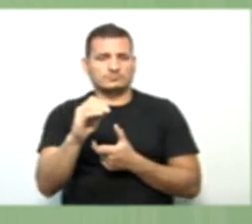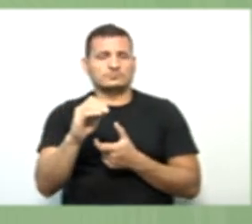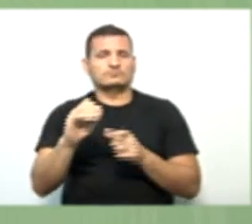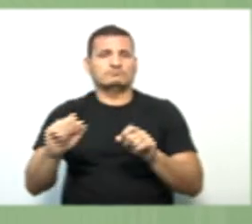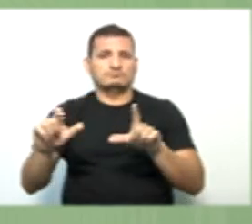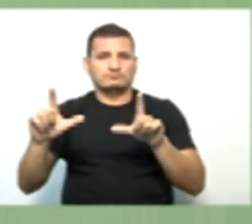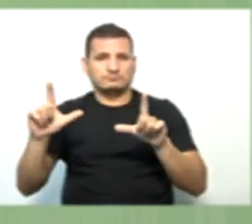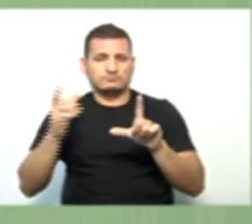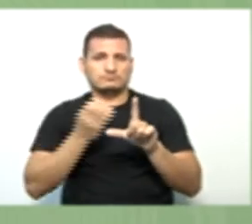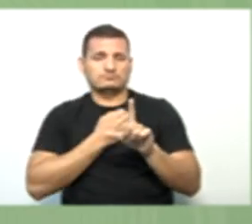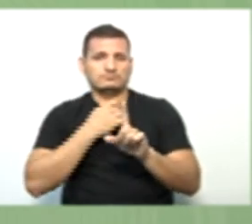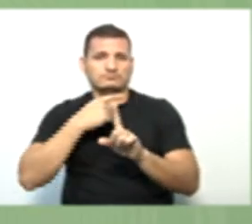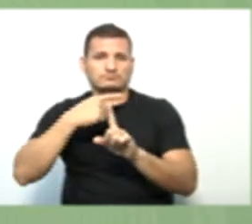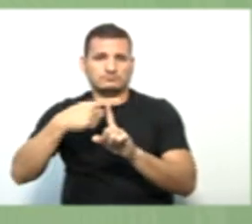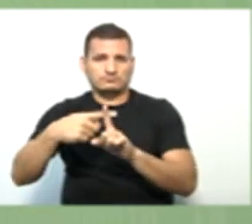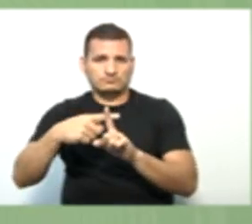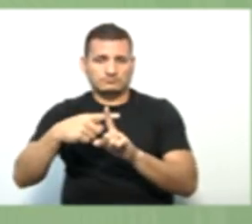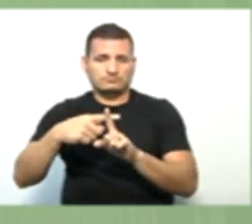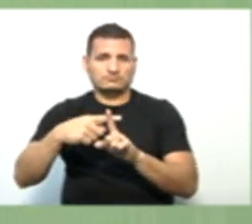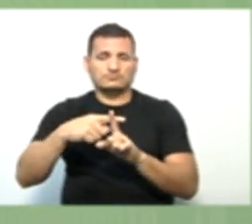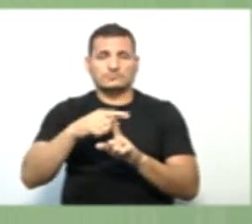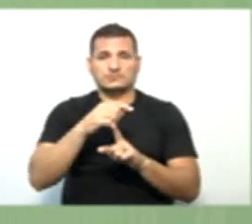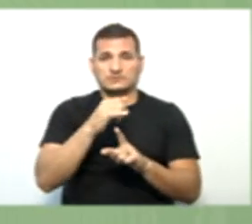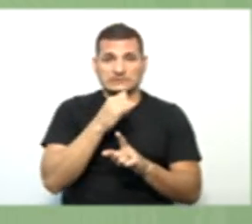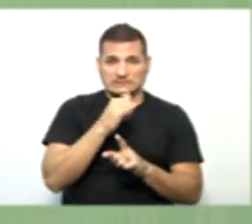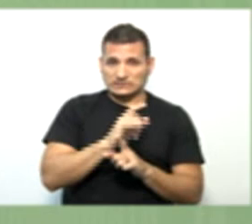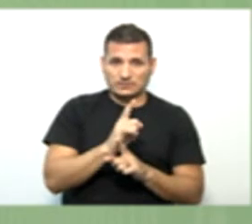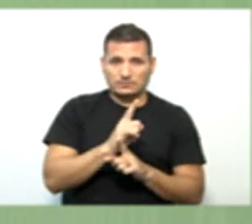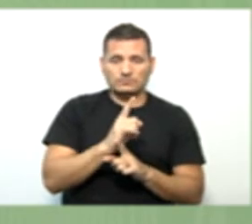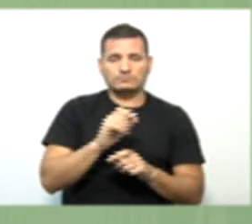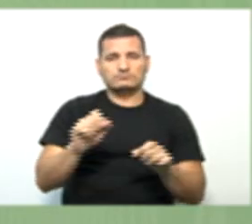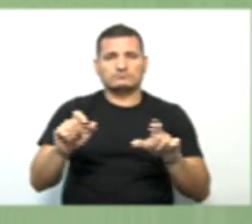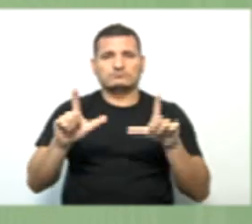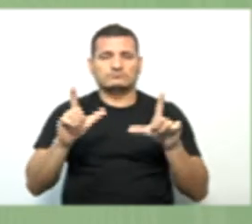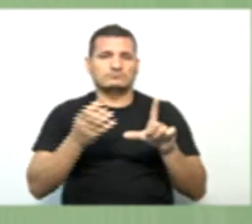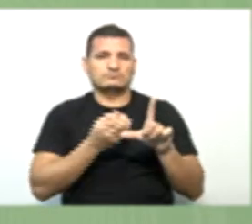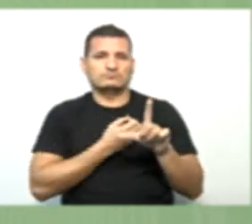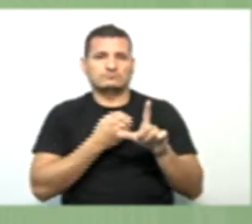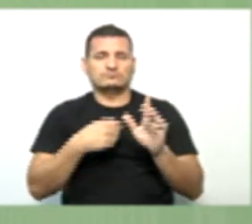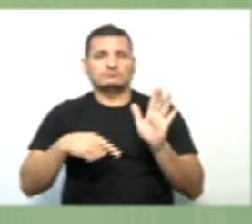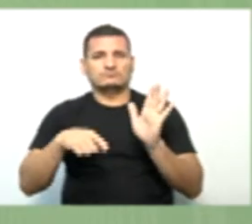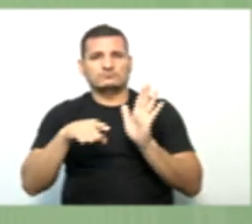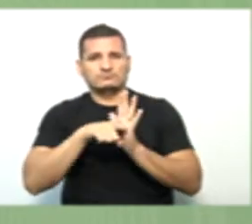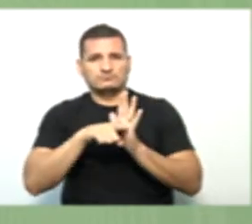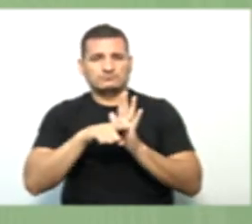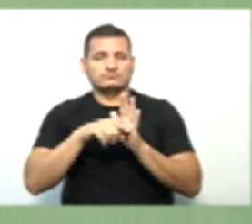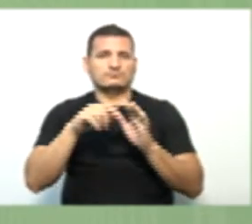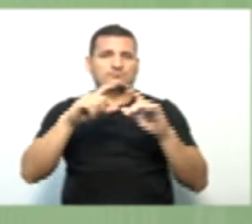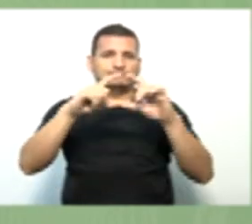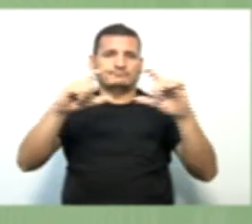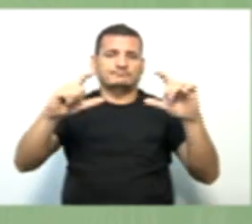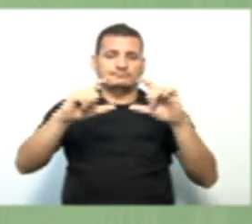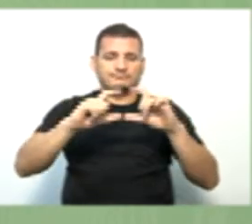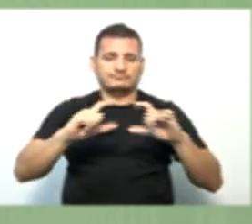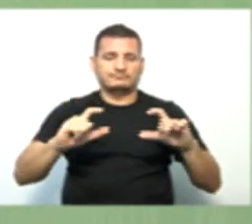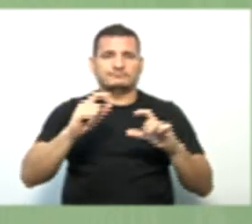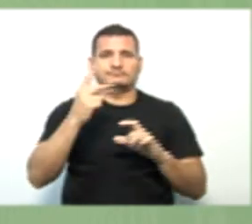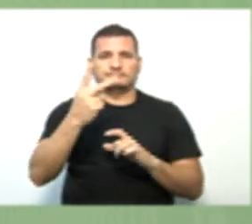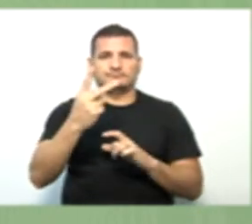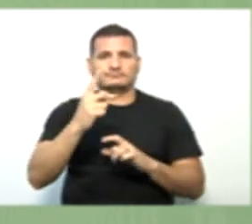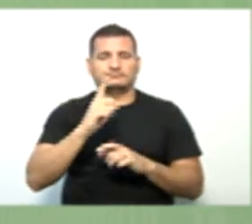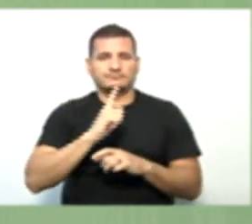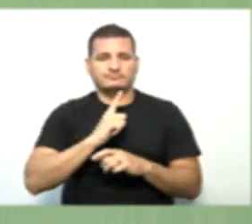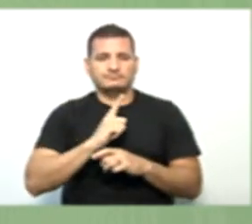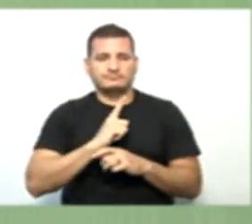digitado é positivo. Se não, print o número digitado é negativo. Então, aí nós temos dois comandos,